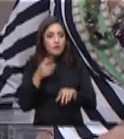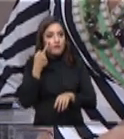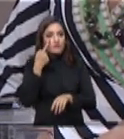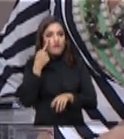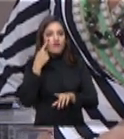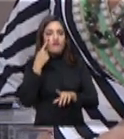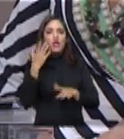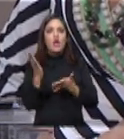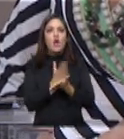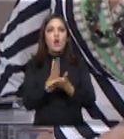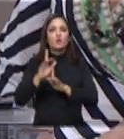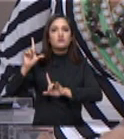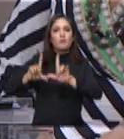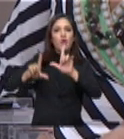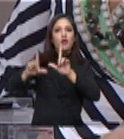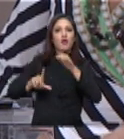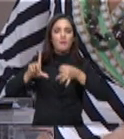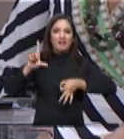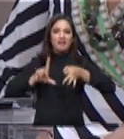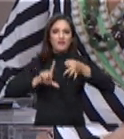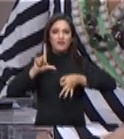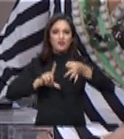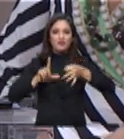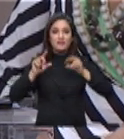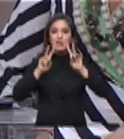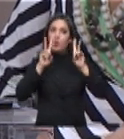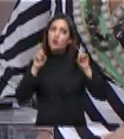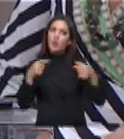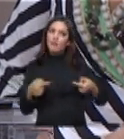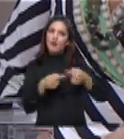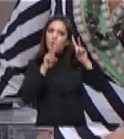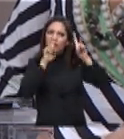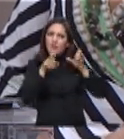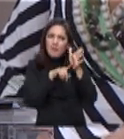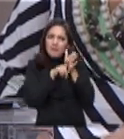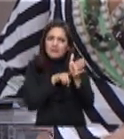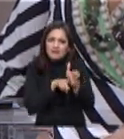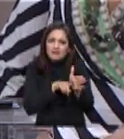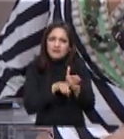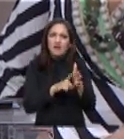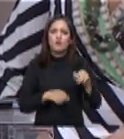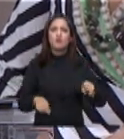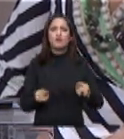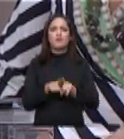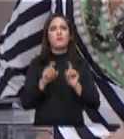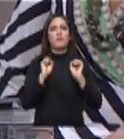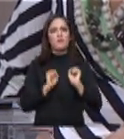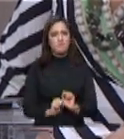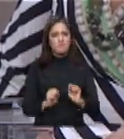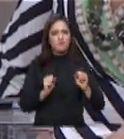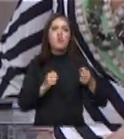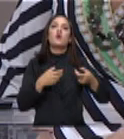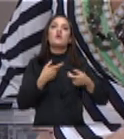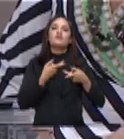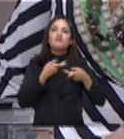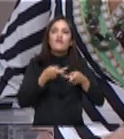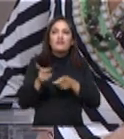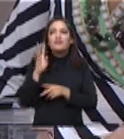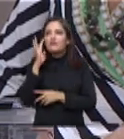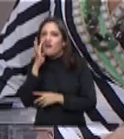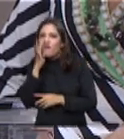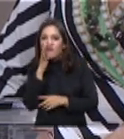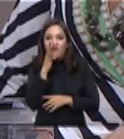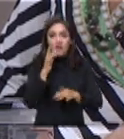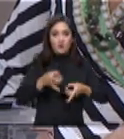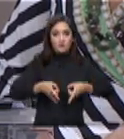TV Justiça, pertinentes ao tema que esteja pesquisando, bem como poderá visitar os demais prédios que o